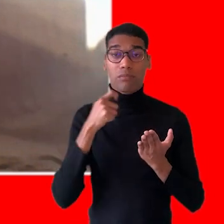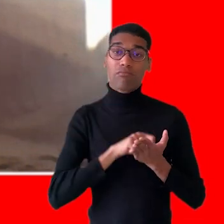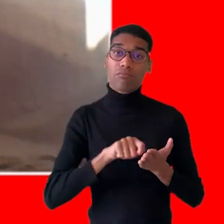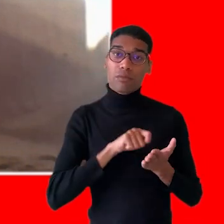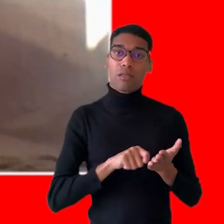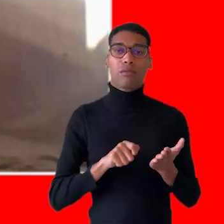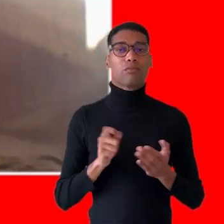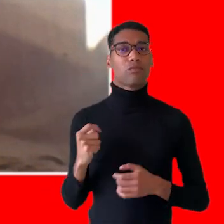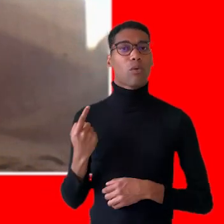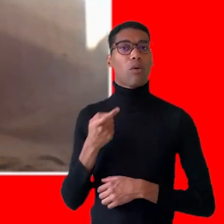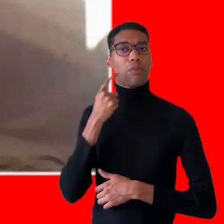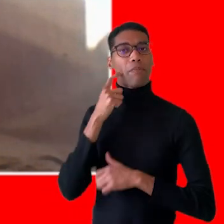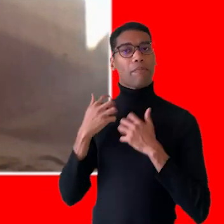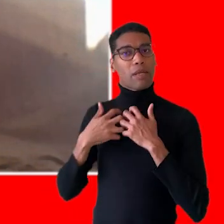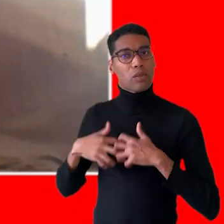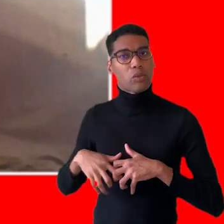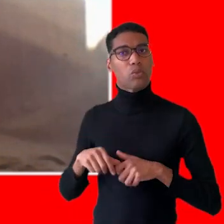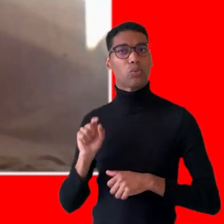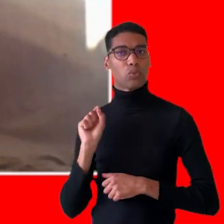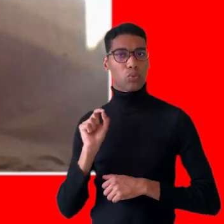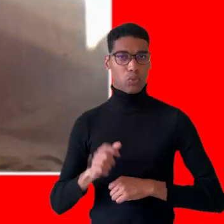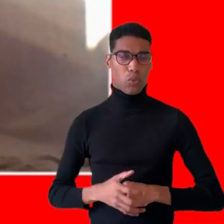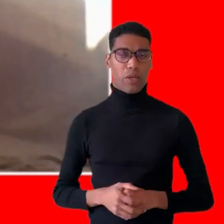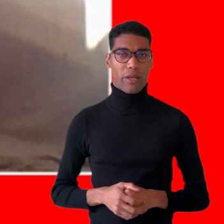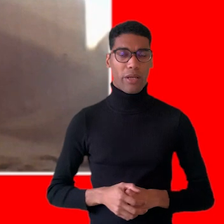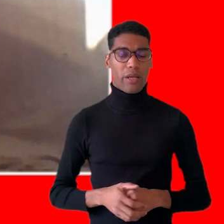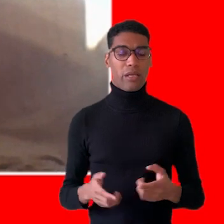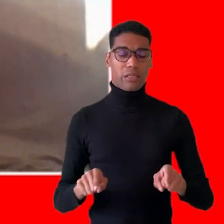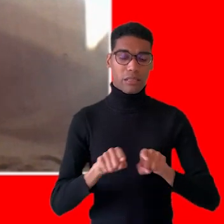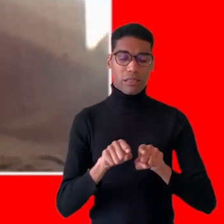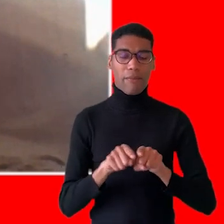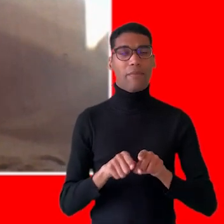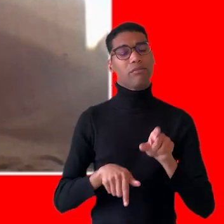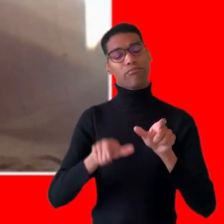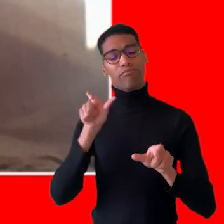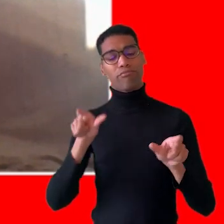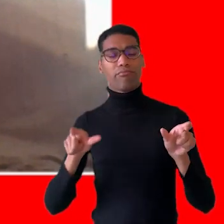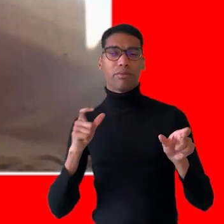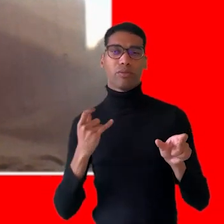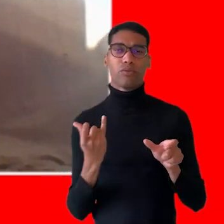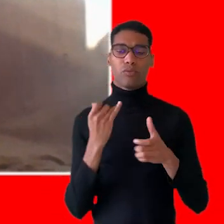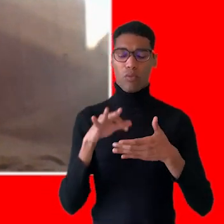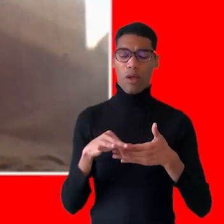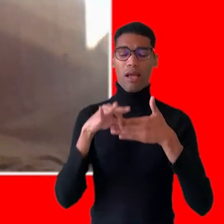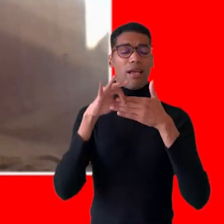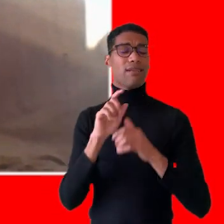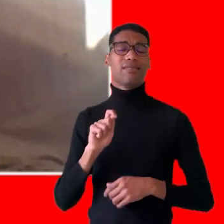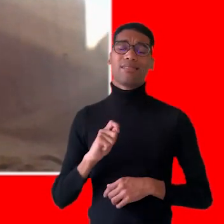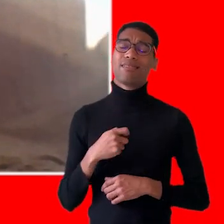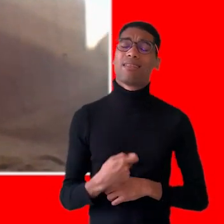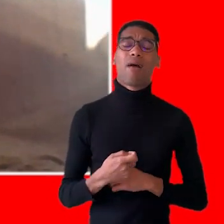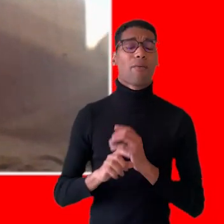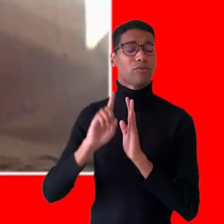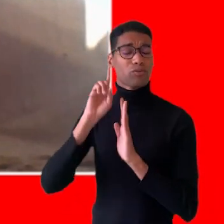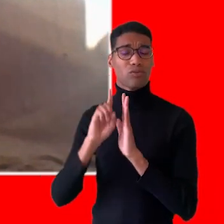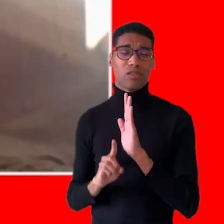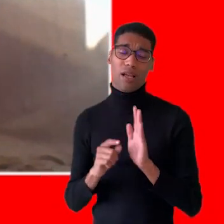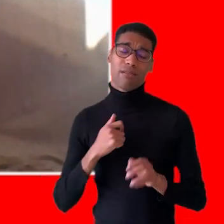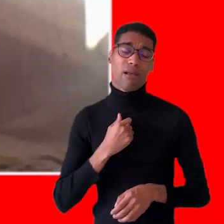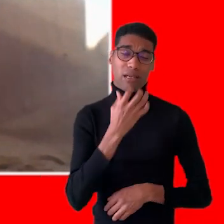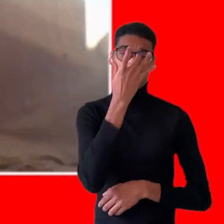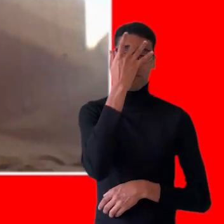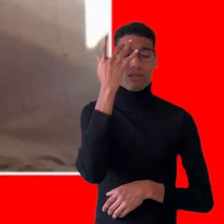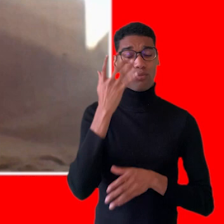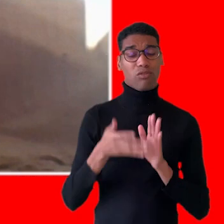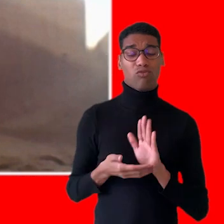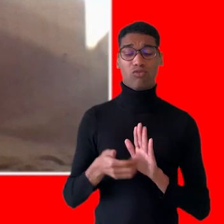o que pensamos, sobre as nossas nossos mestres. Então, isso é um direito, ninguém pode tirar